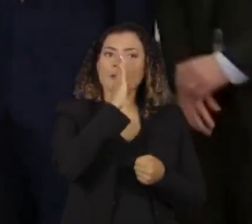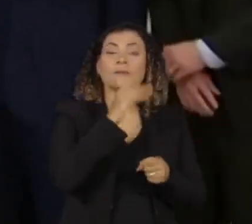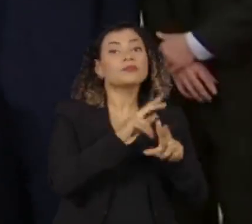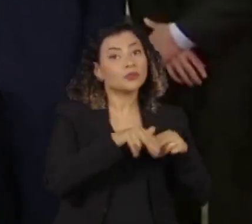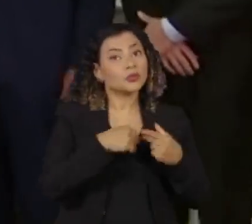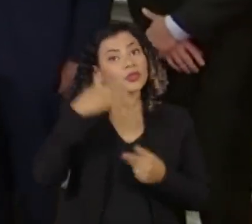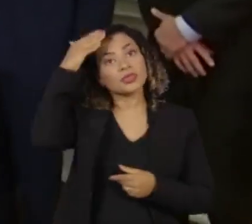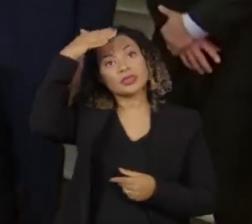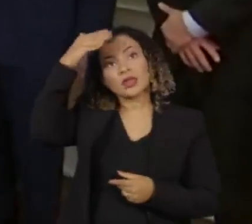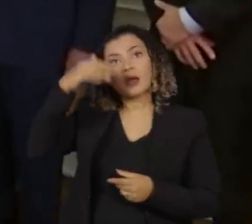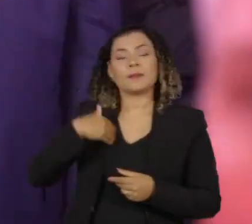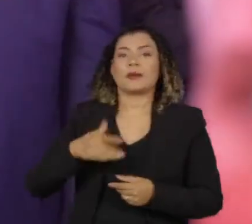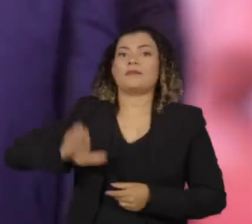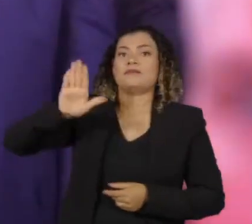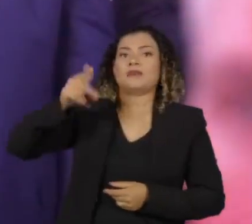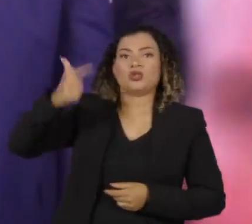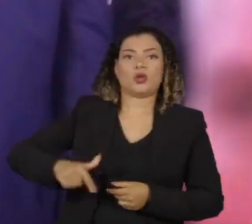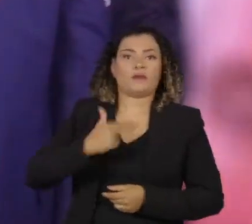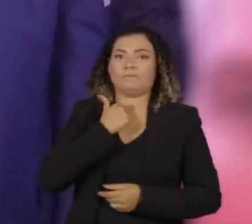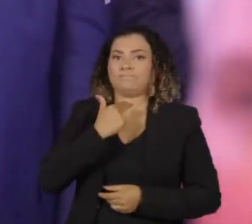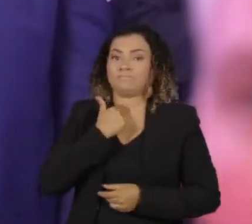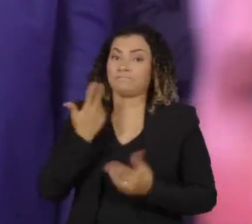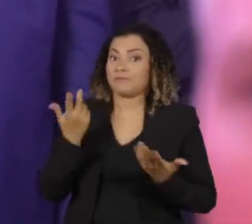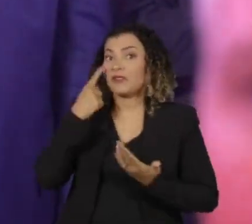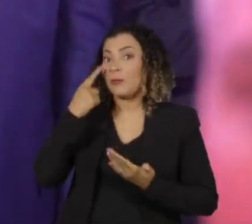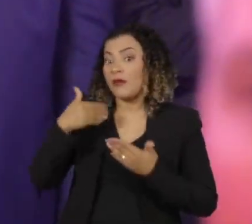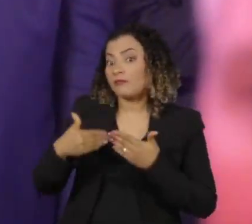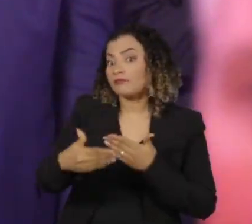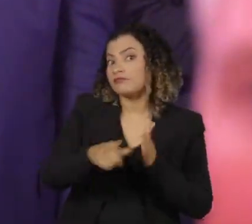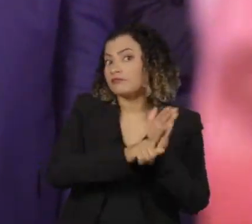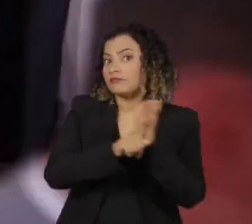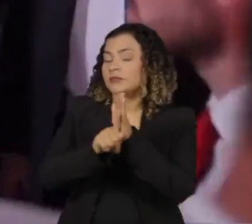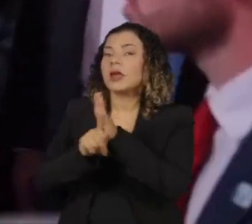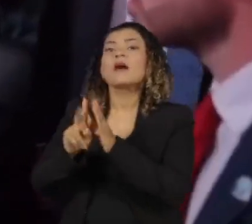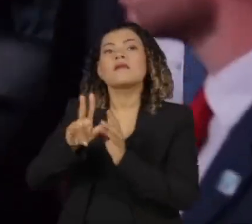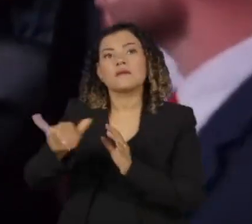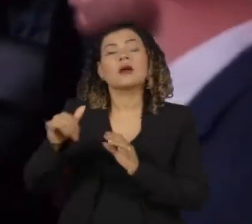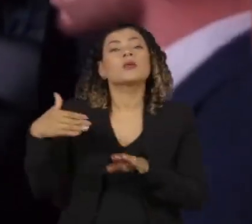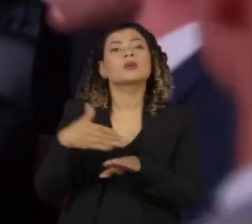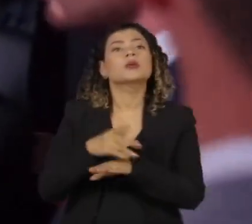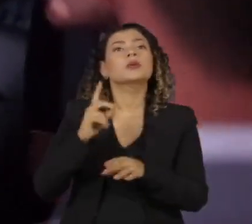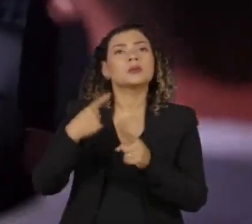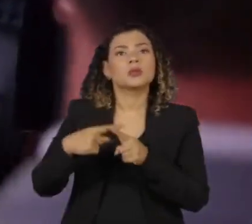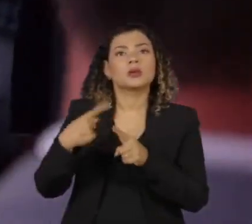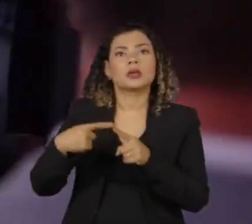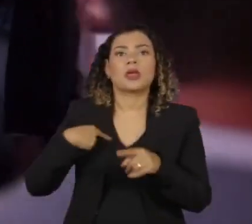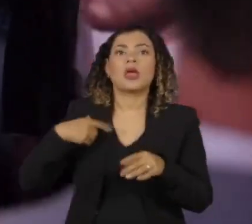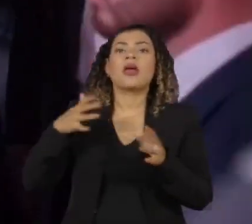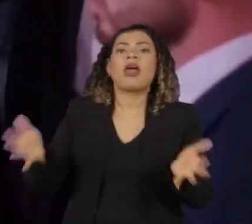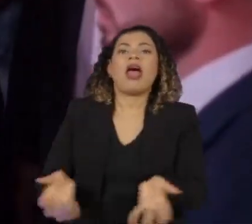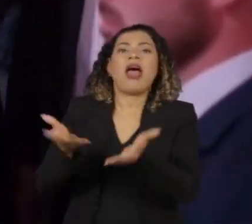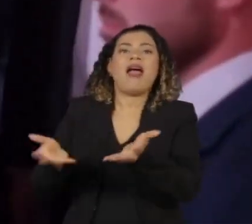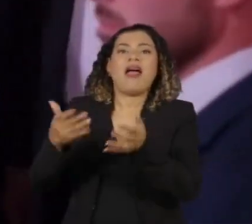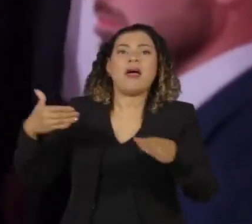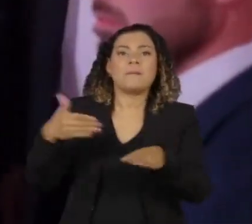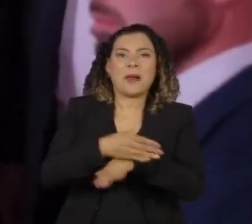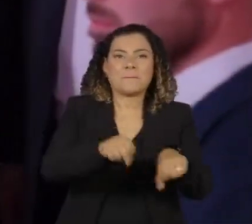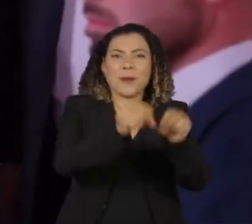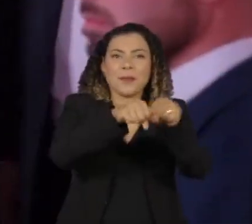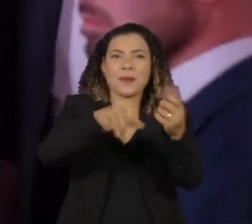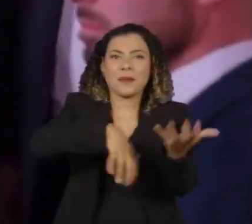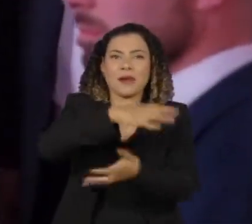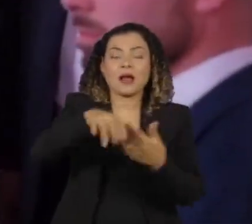tornar Trump inelegível. Ele ainda poderá responder nos tribunais por incitar a invasão do Capitólio no dia